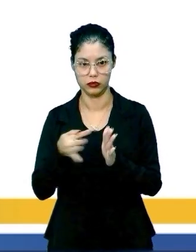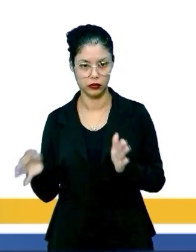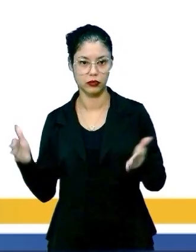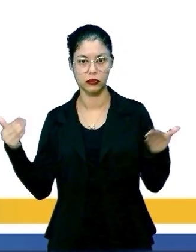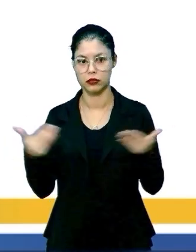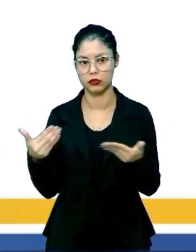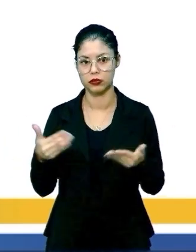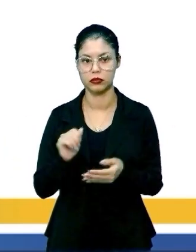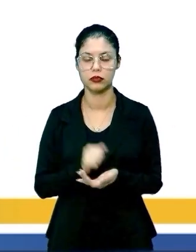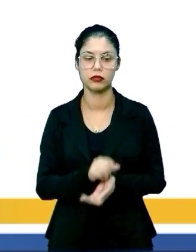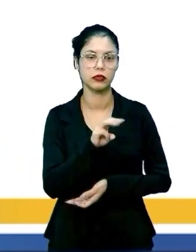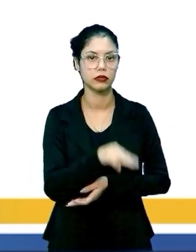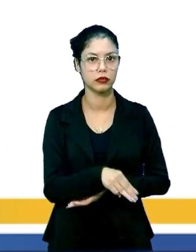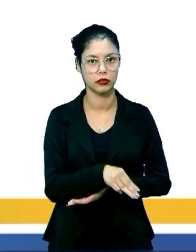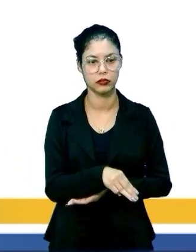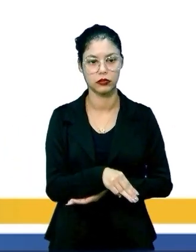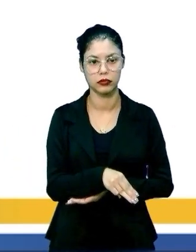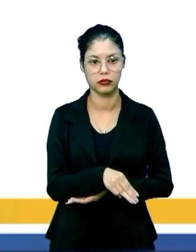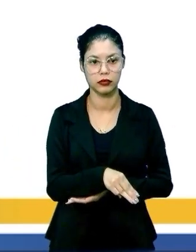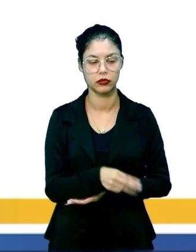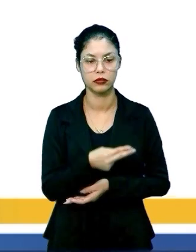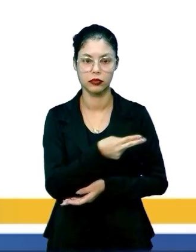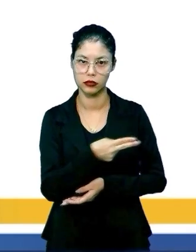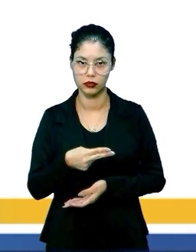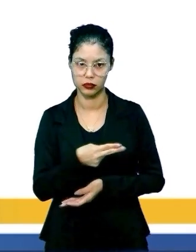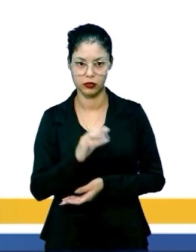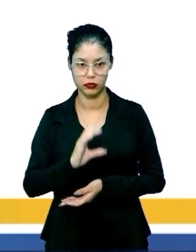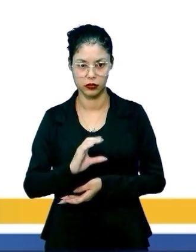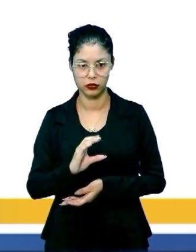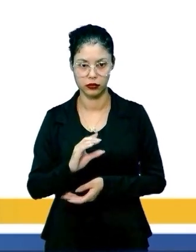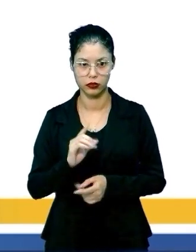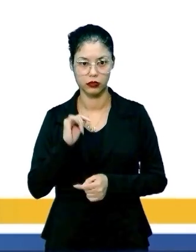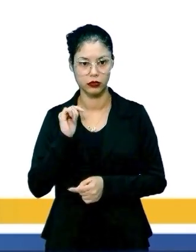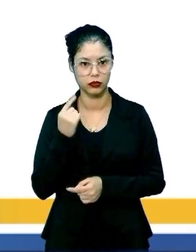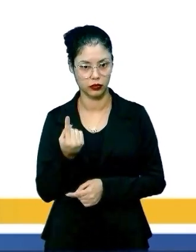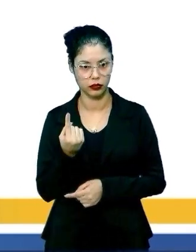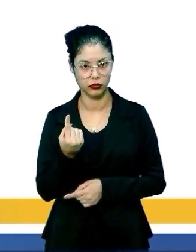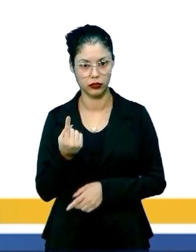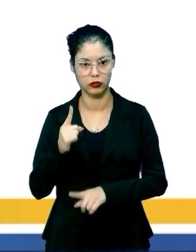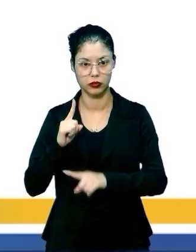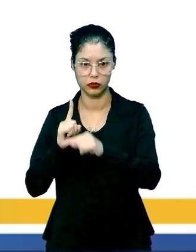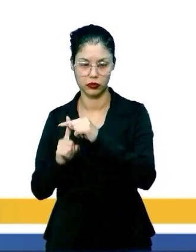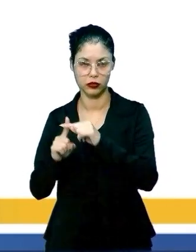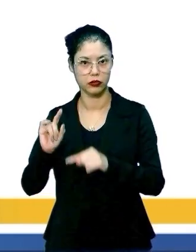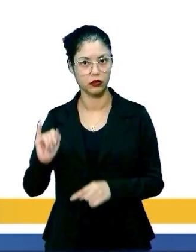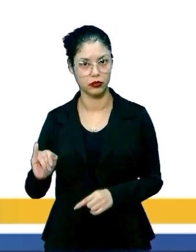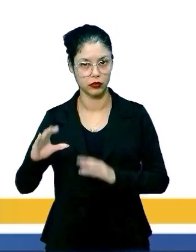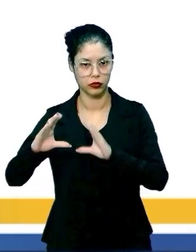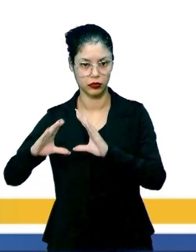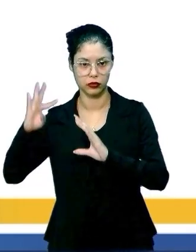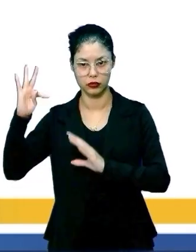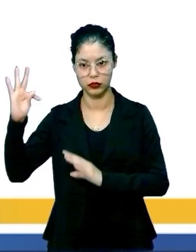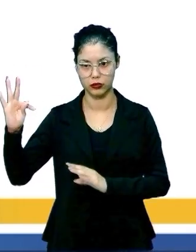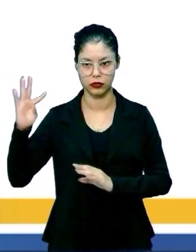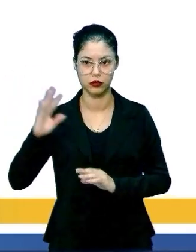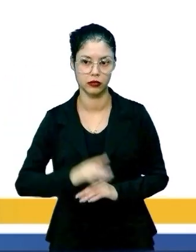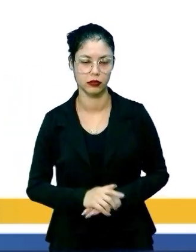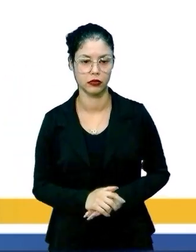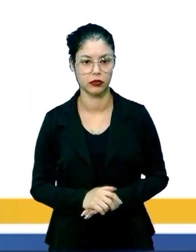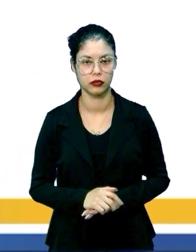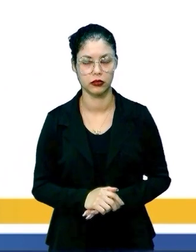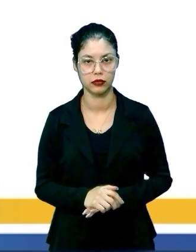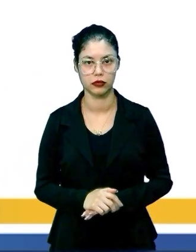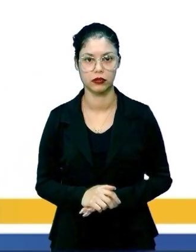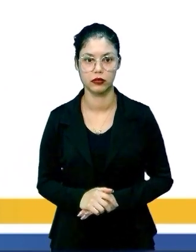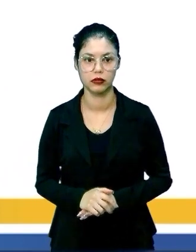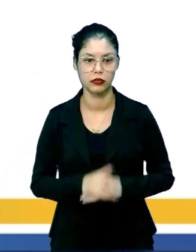A fórmula agora é a seguinte: montante igual a capital vezes 1 mais a taxa elevado